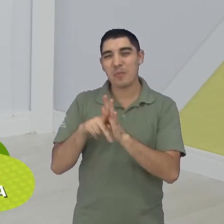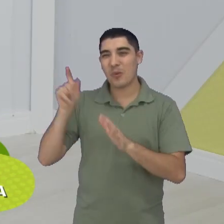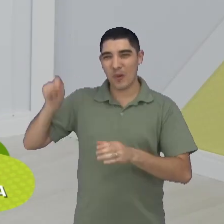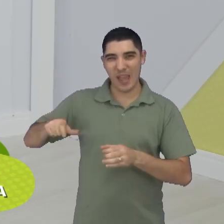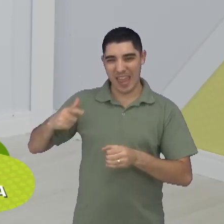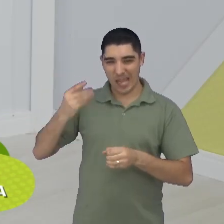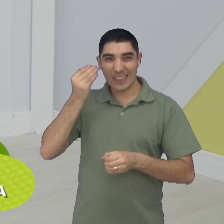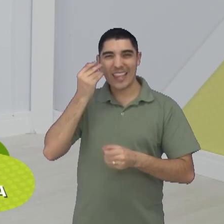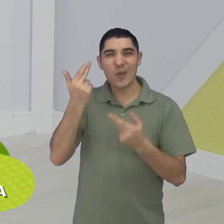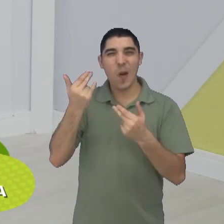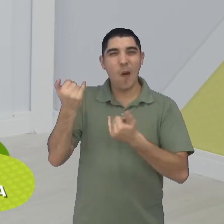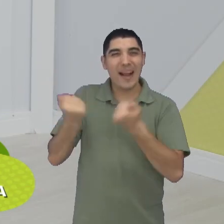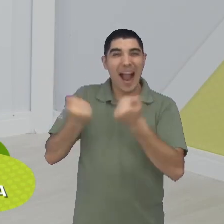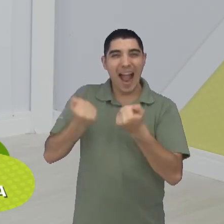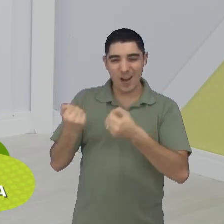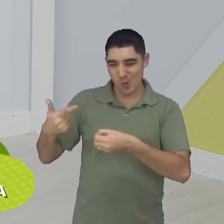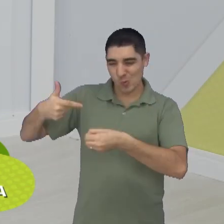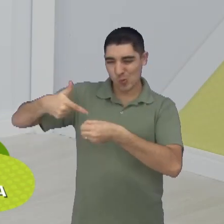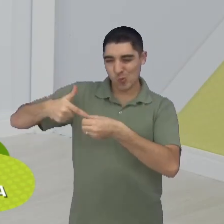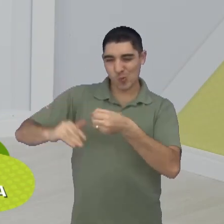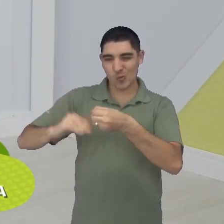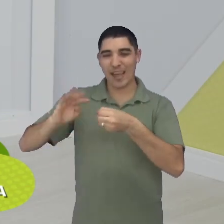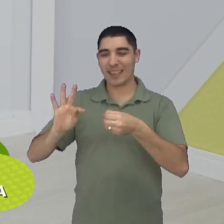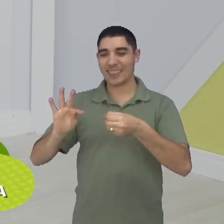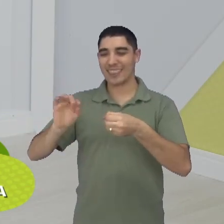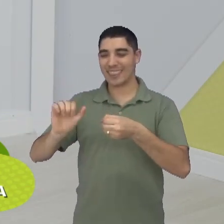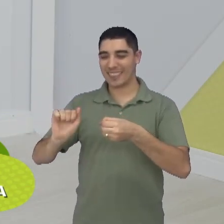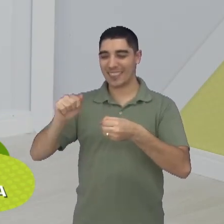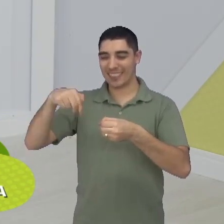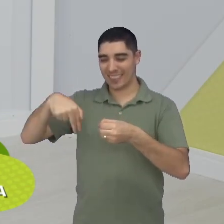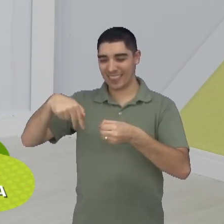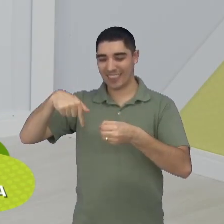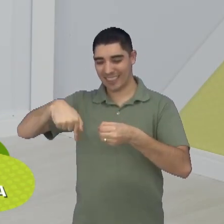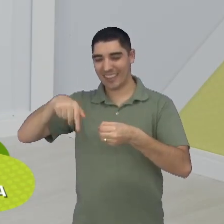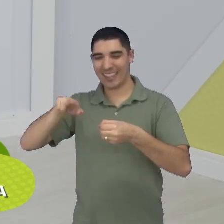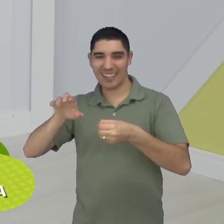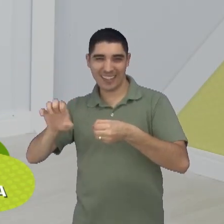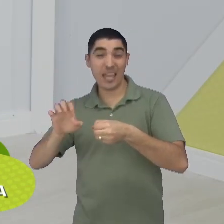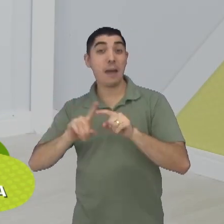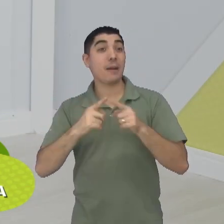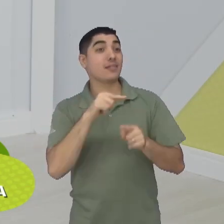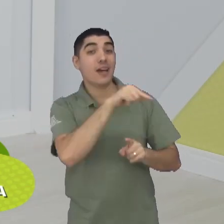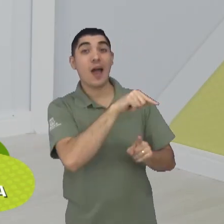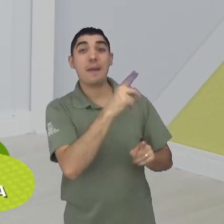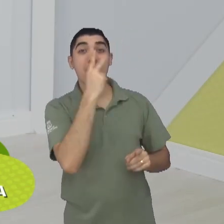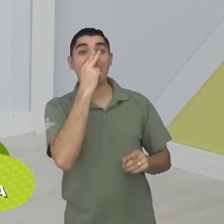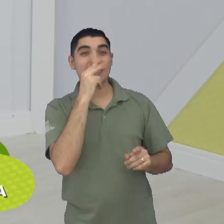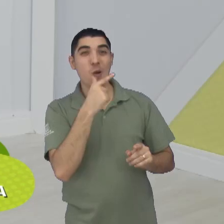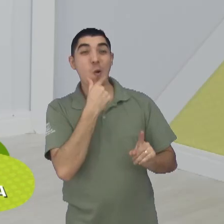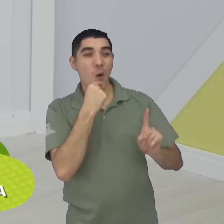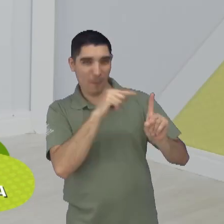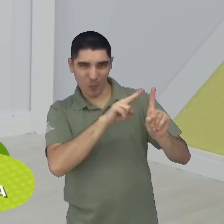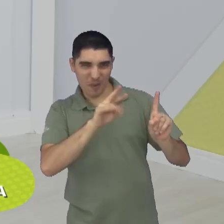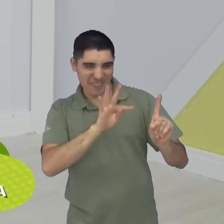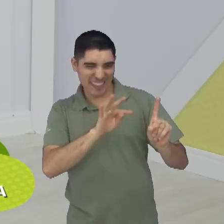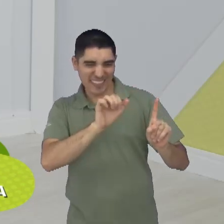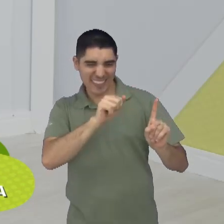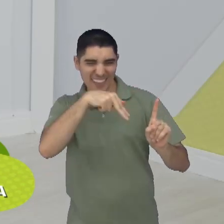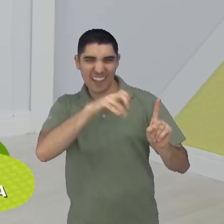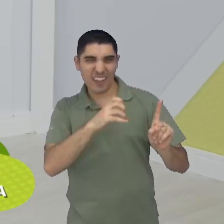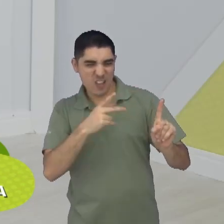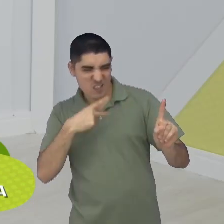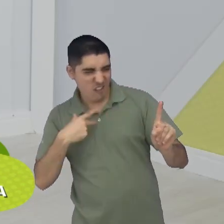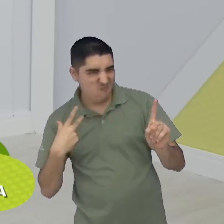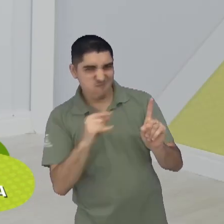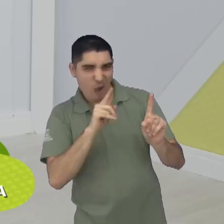de bordoada lá. Lógico que é brincadeira, porque treinamento coletivo, numa dividida lá, o tanque acabou se dando mal. Aí ele, ó, com uma